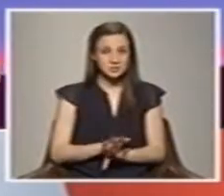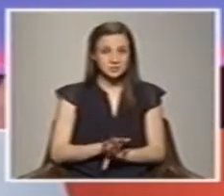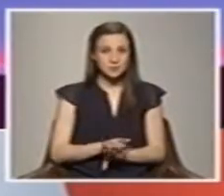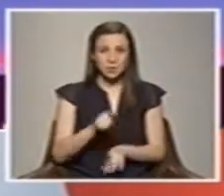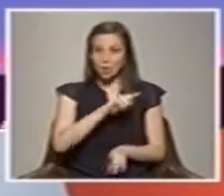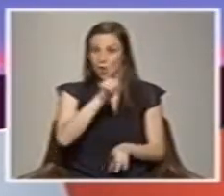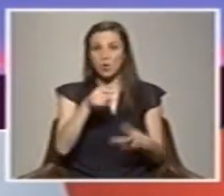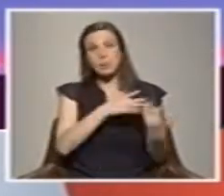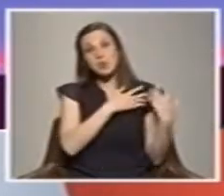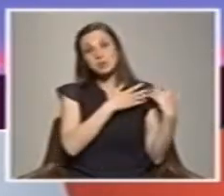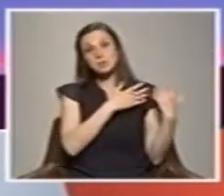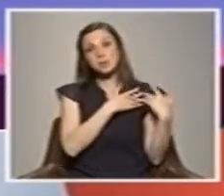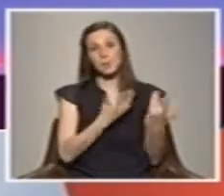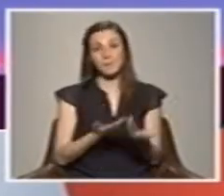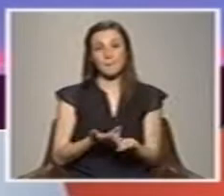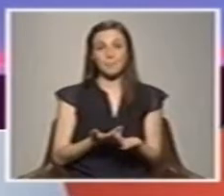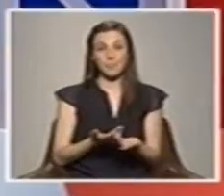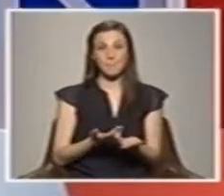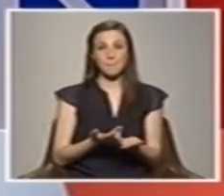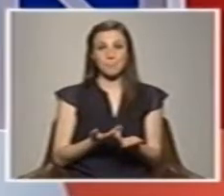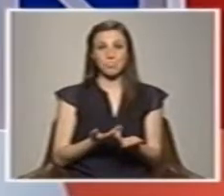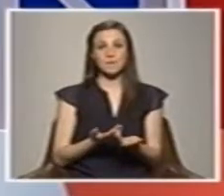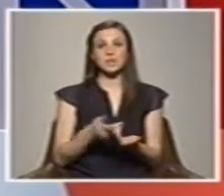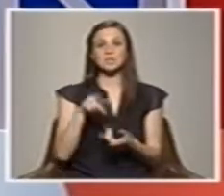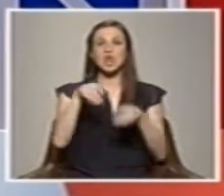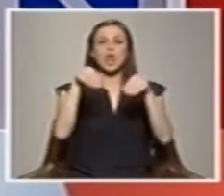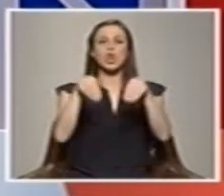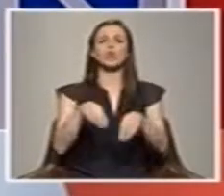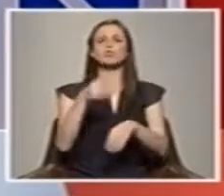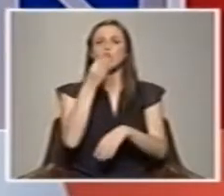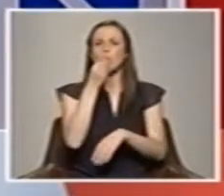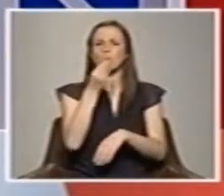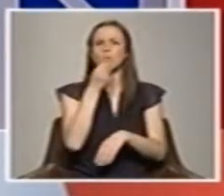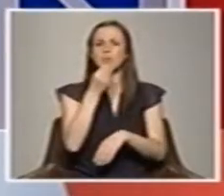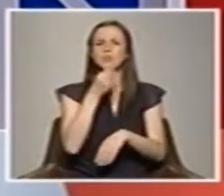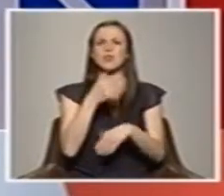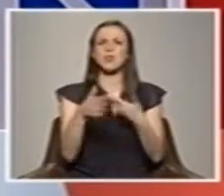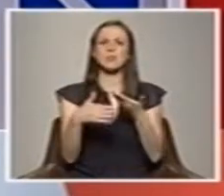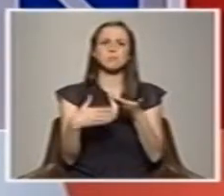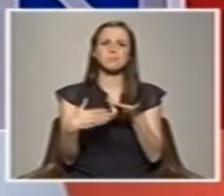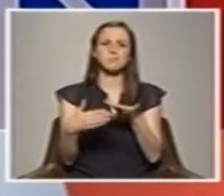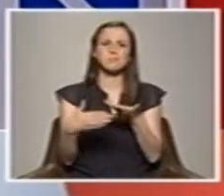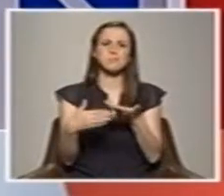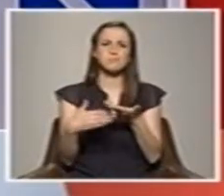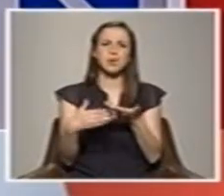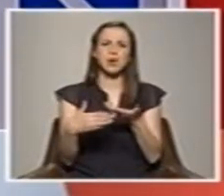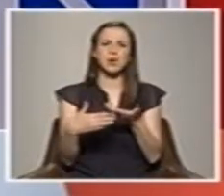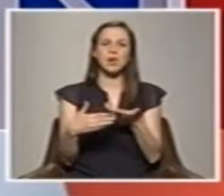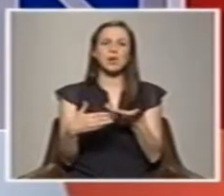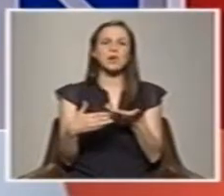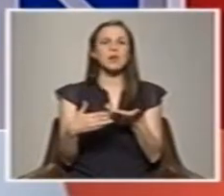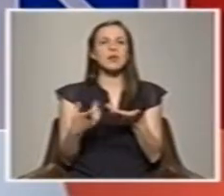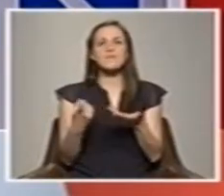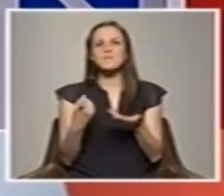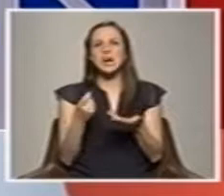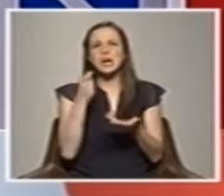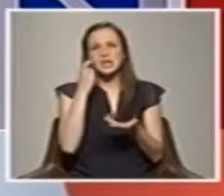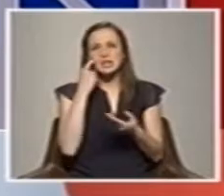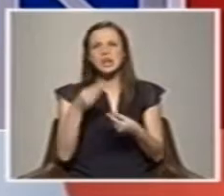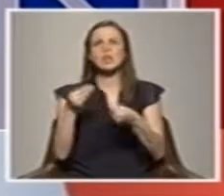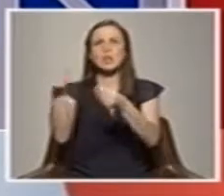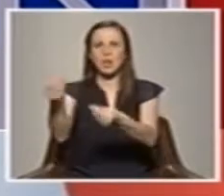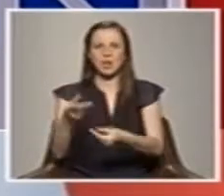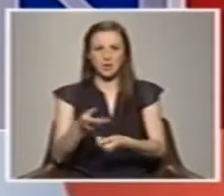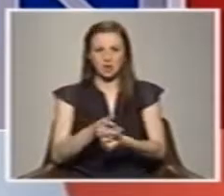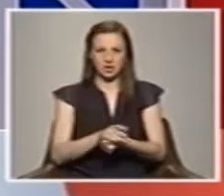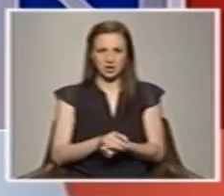fim desta cadeia. O que acontece muitas vezes nestas lojas de comida, como ela lhe chamava, confeccionada, é que depois falta-lhes a quem entregar. Falta-lhes um